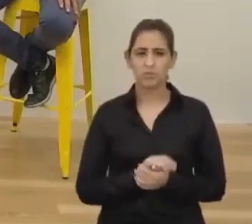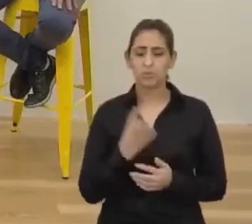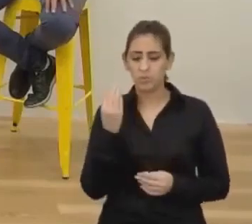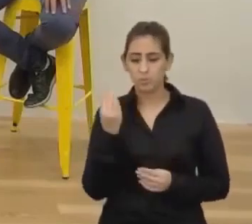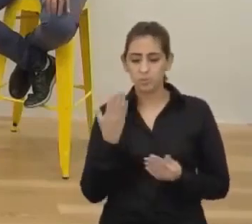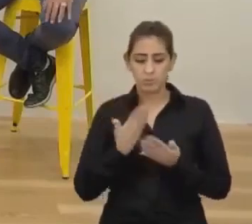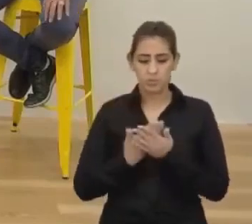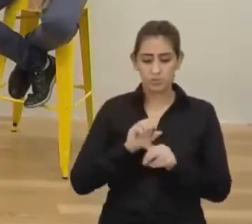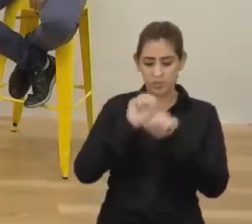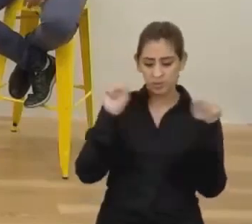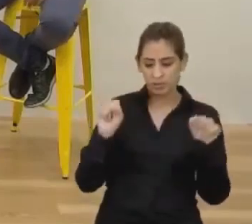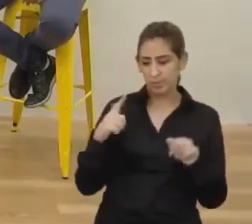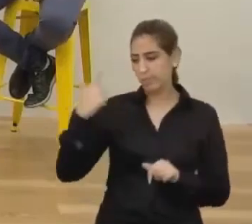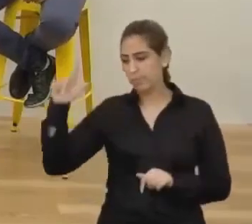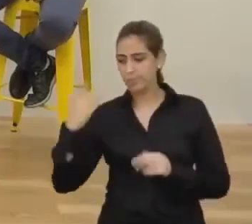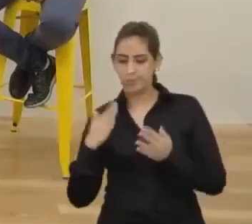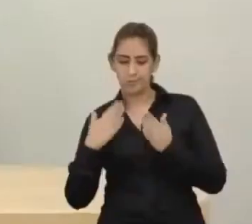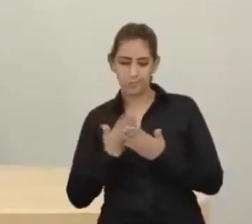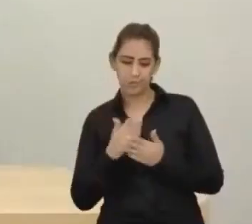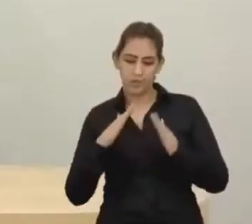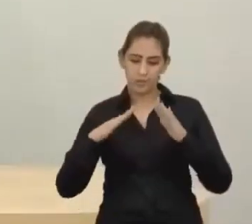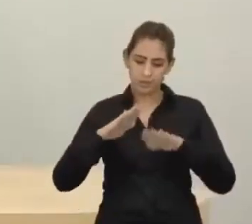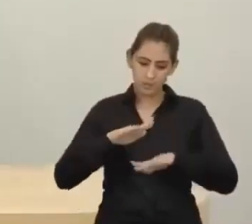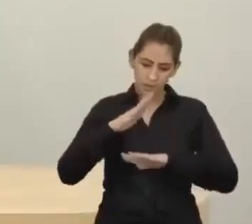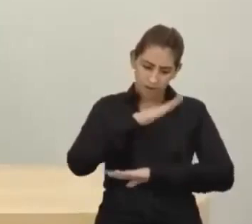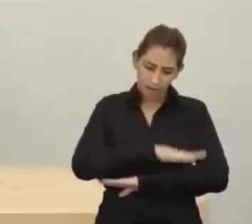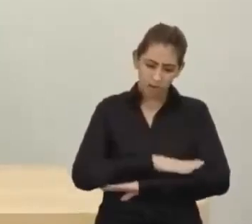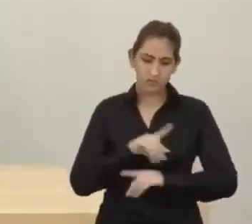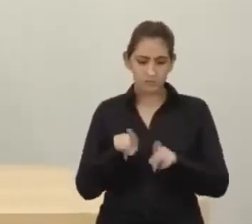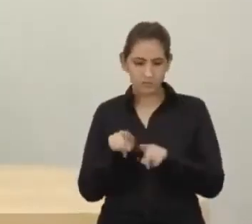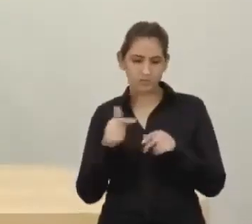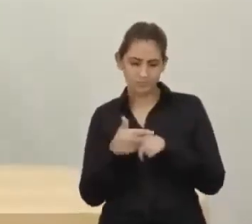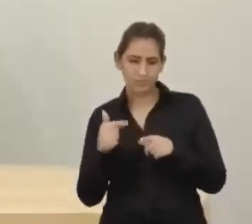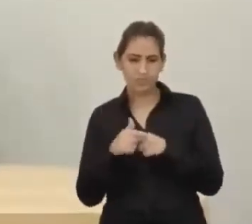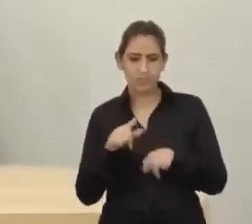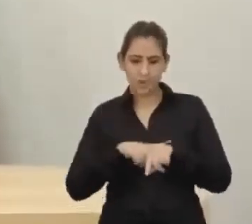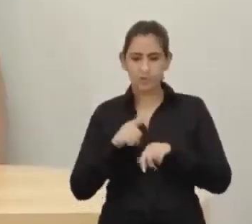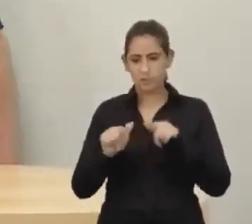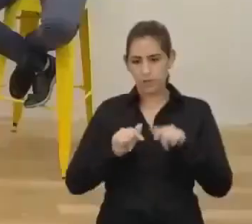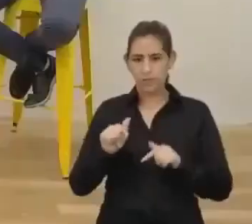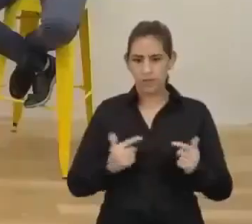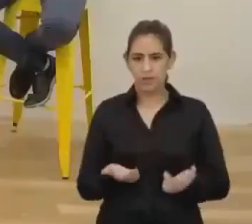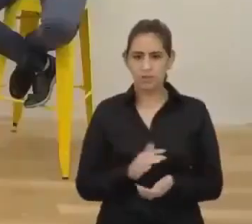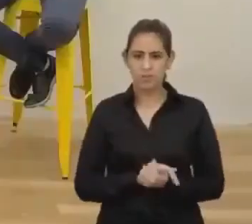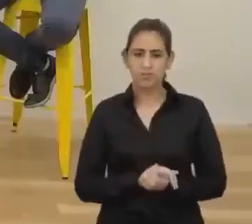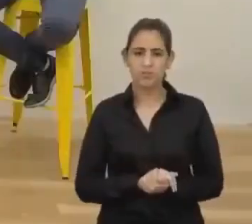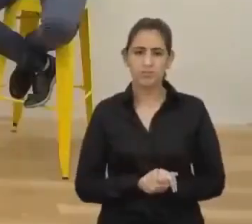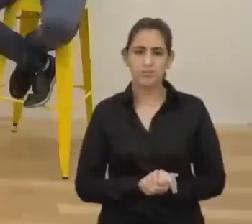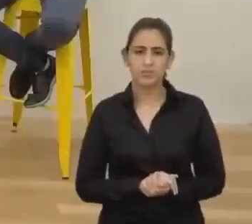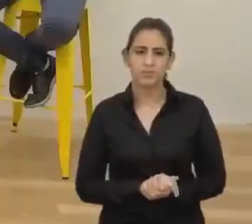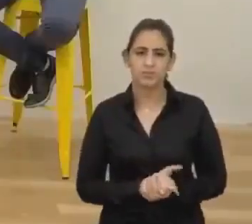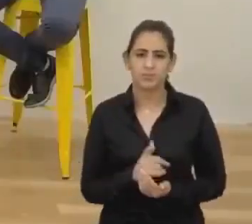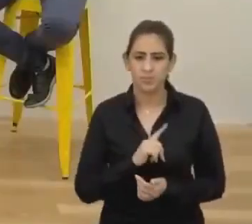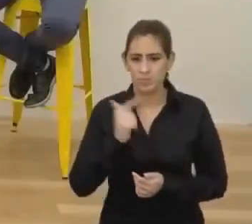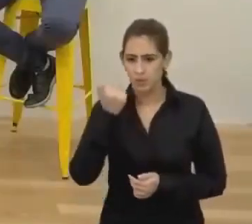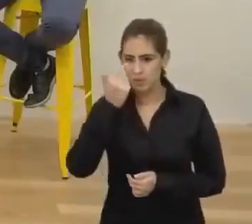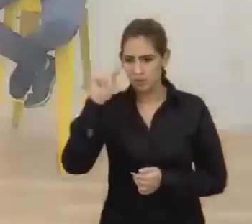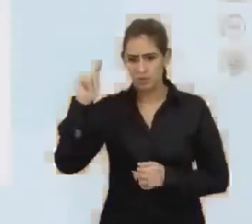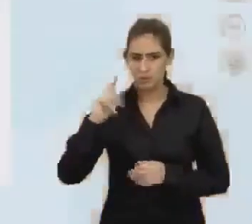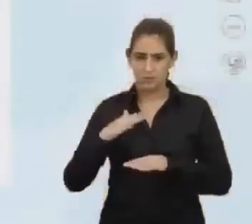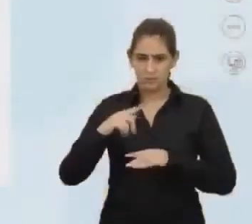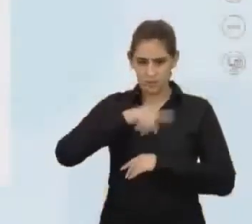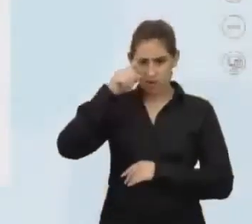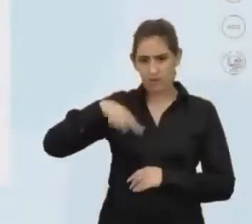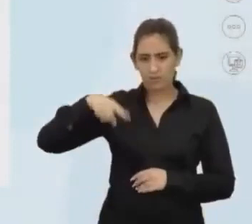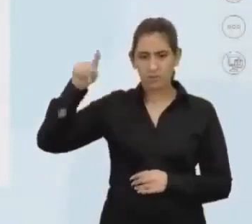pode estudar à tarde aí acaba conflitando com o horário de trabalho aí nós temos um outro dado né pode ir para a próxima tela